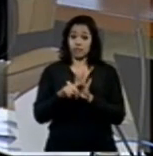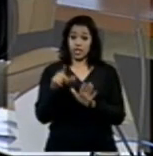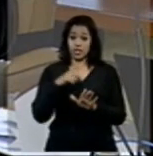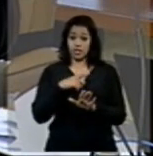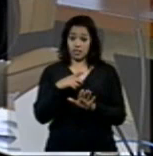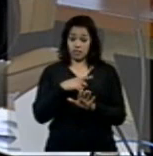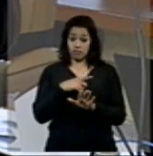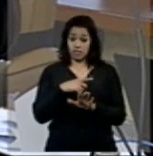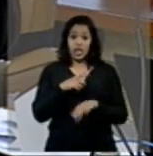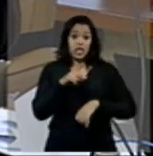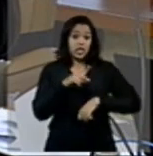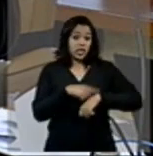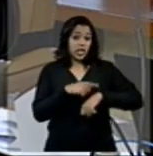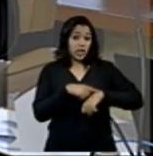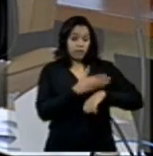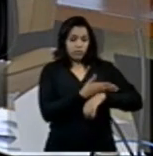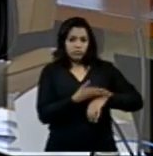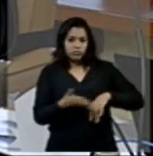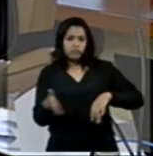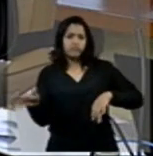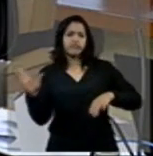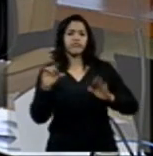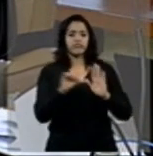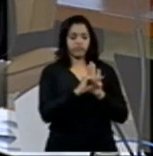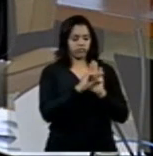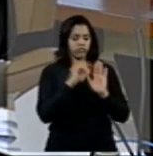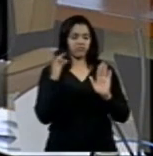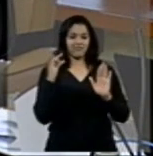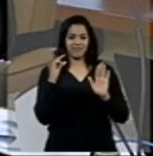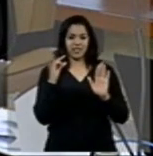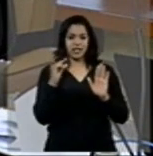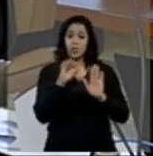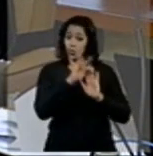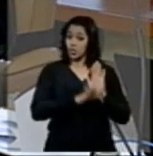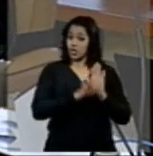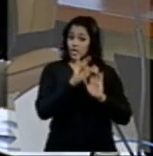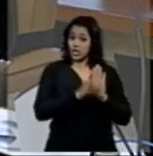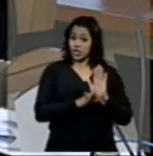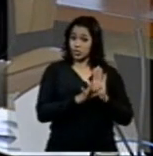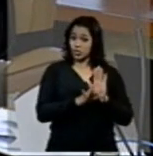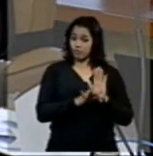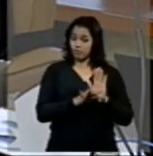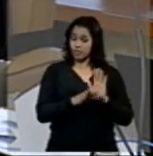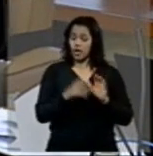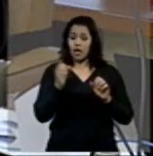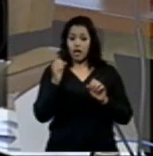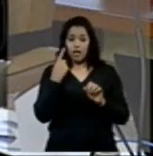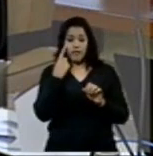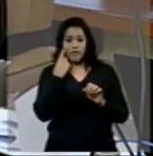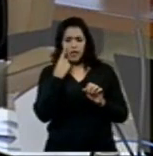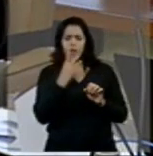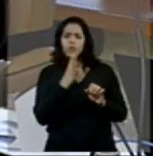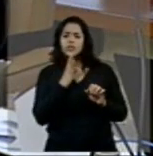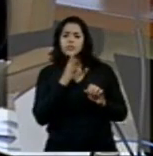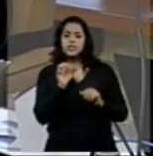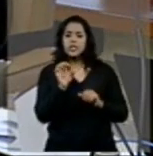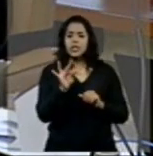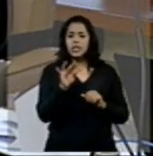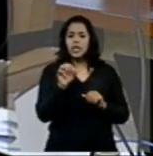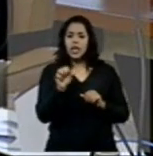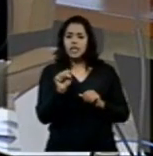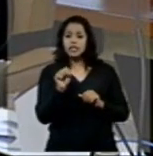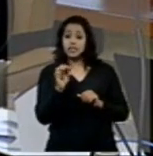ao tempo da enunciação da súmula, para o que, à luz do TST, foi